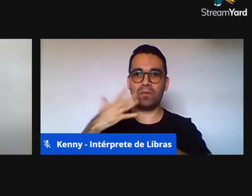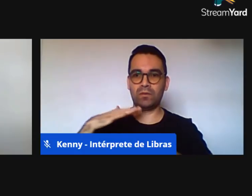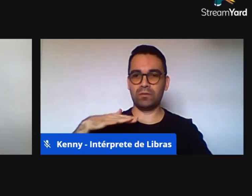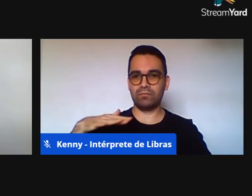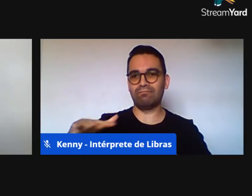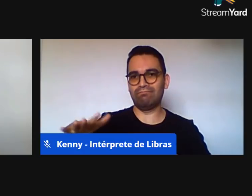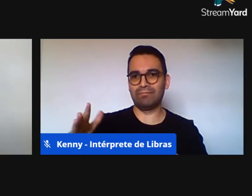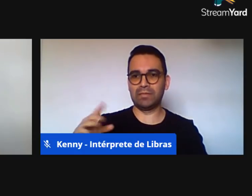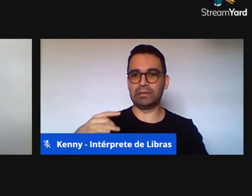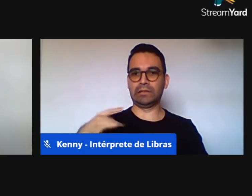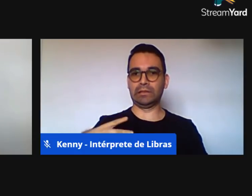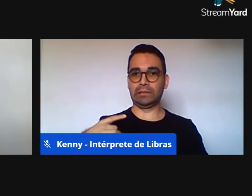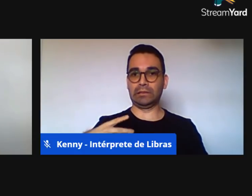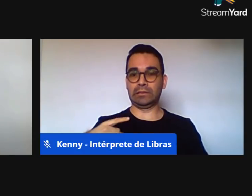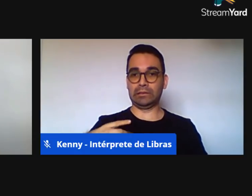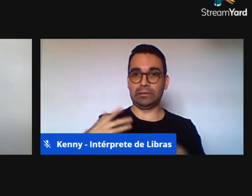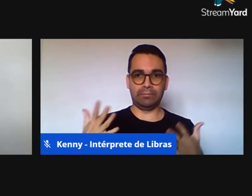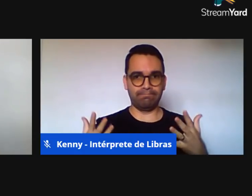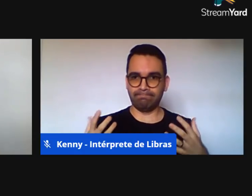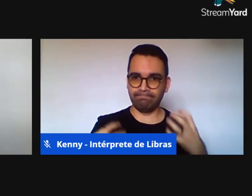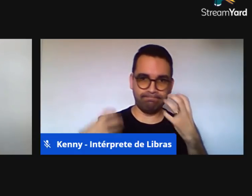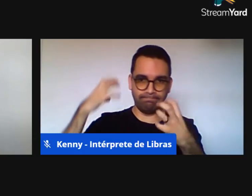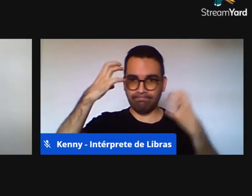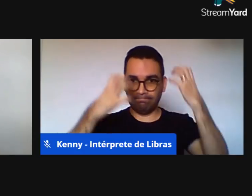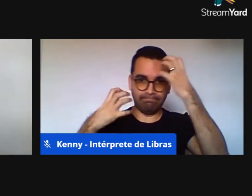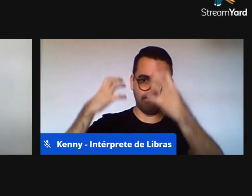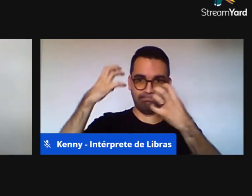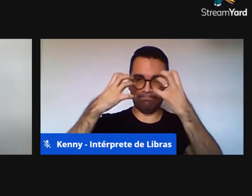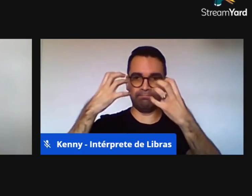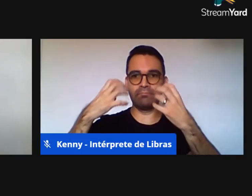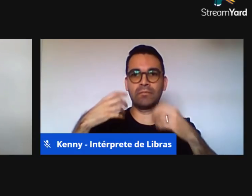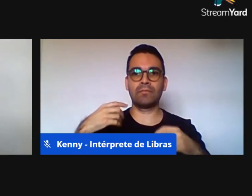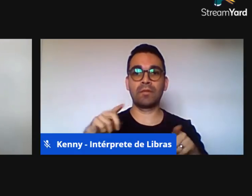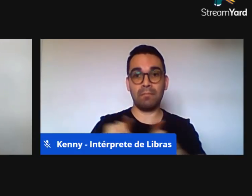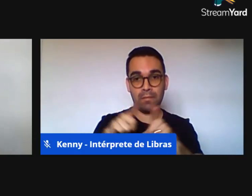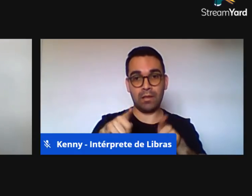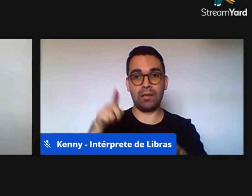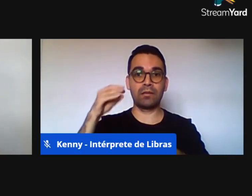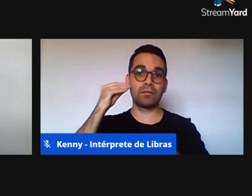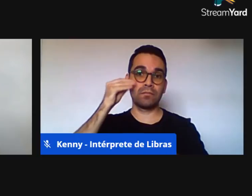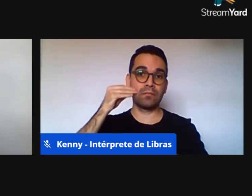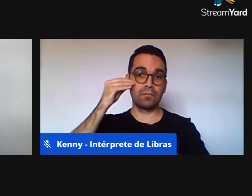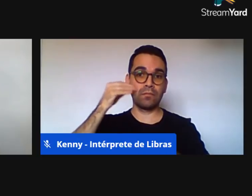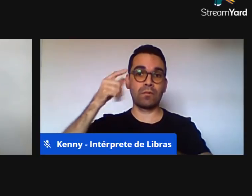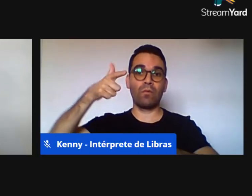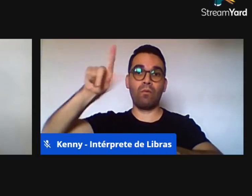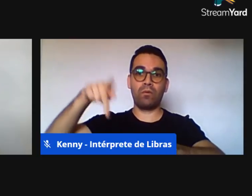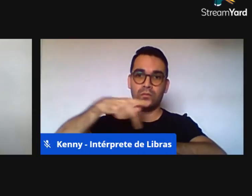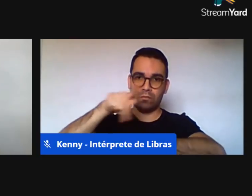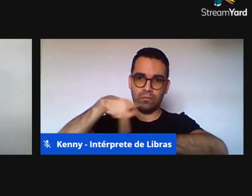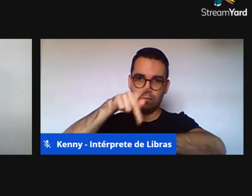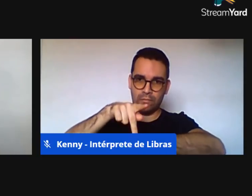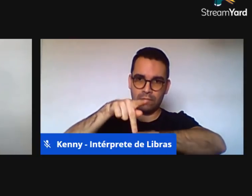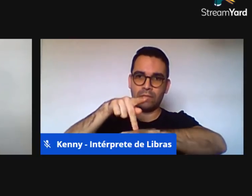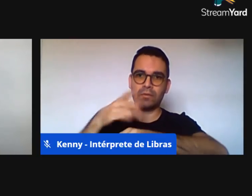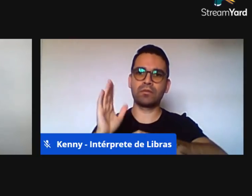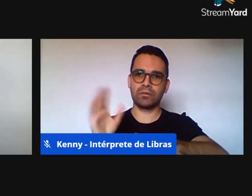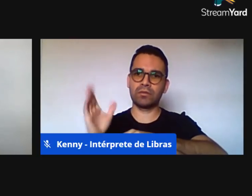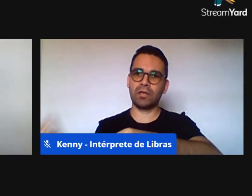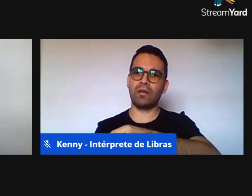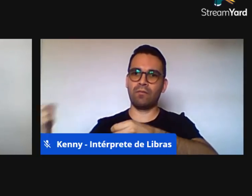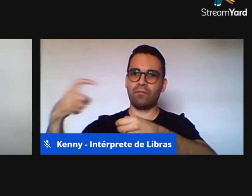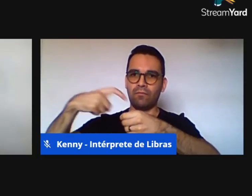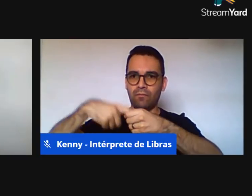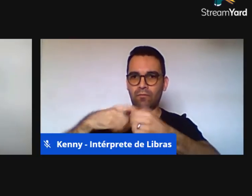de insegurança. Mas, baseado na experiência de outros países, de outros locais que já voltaram às aulas, a